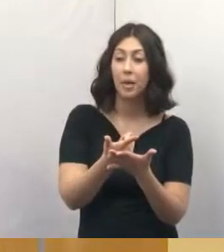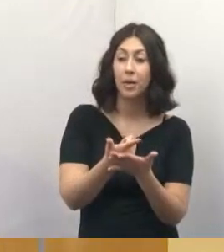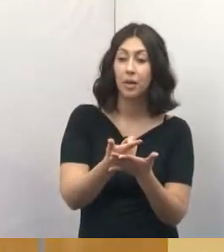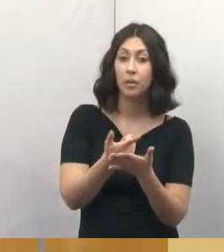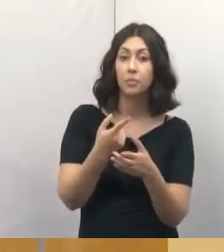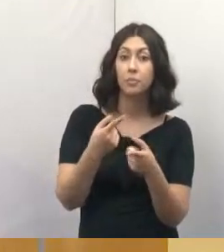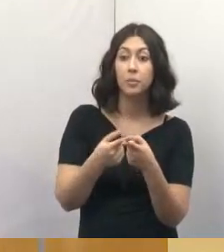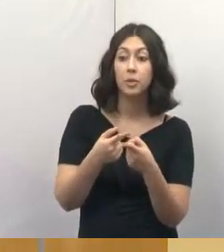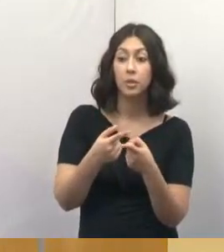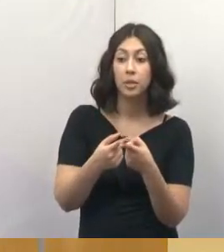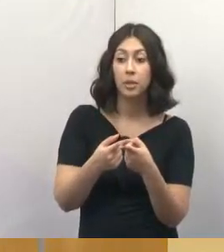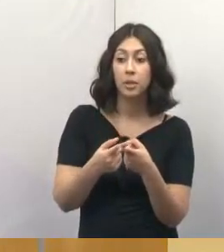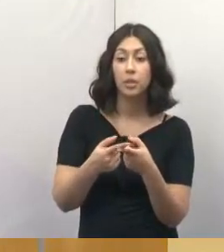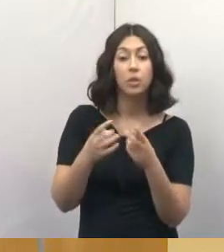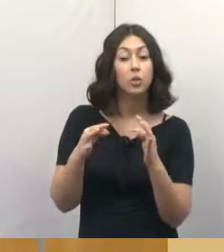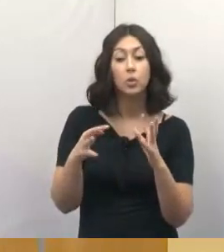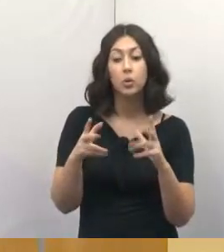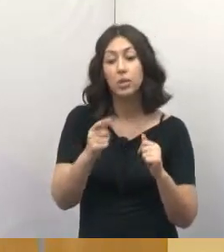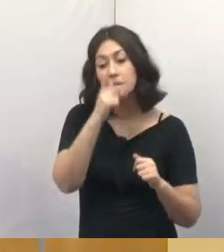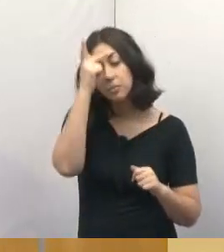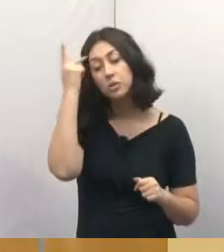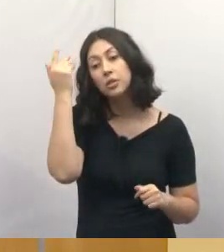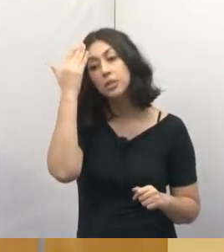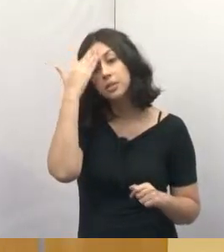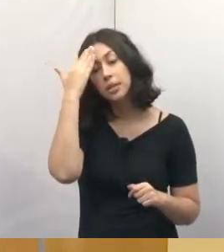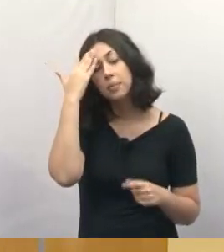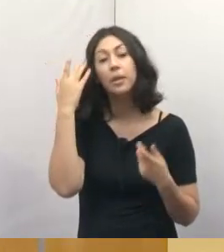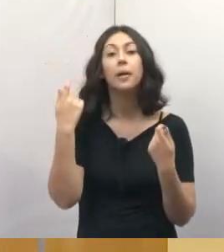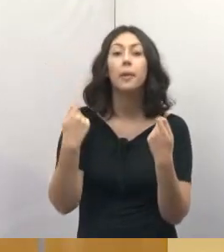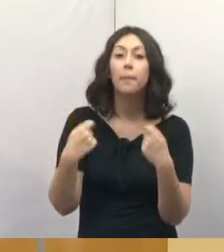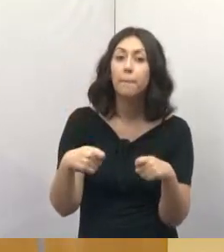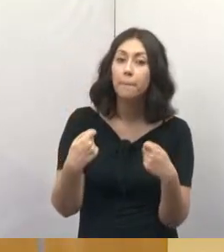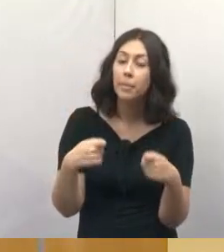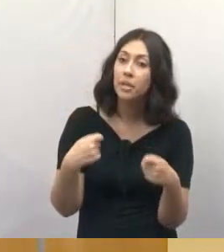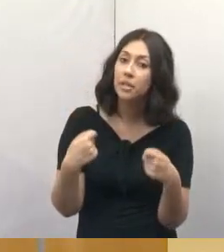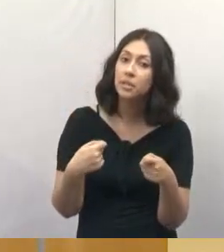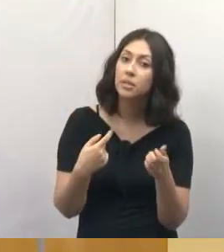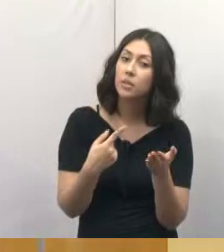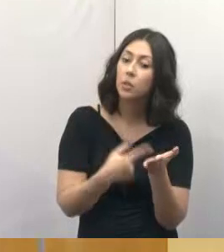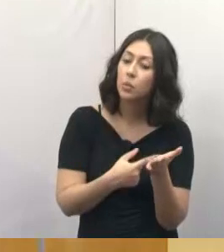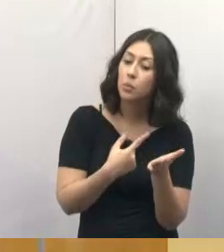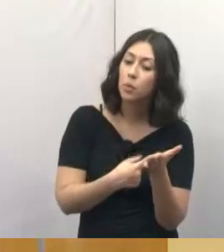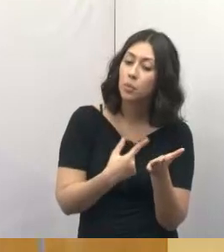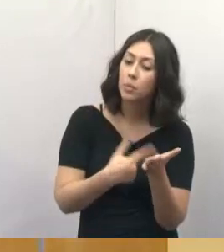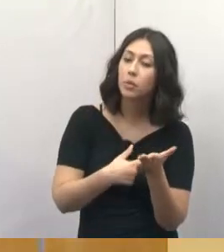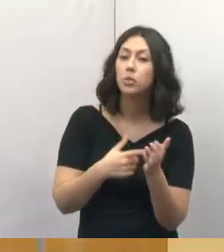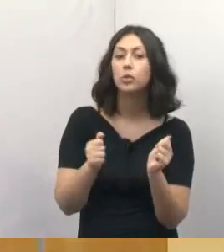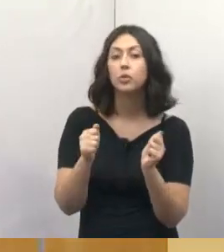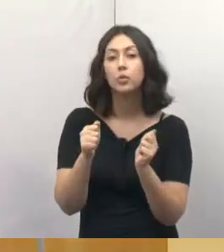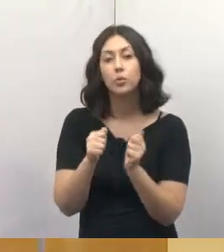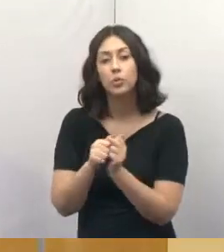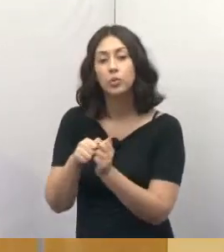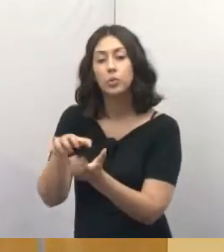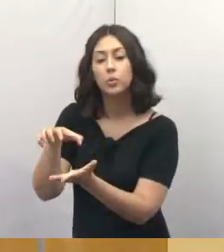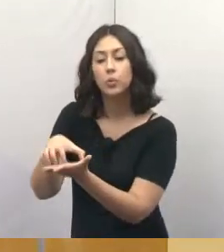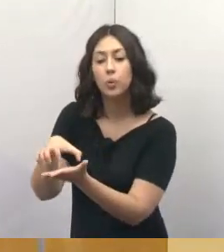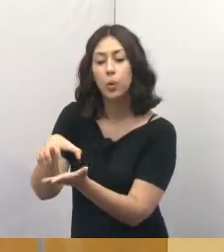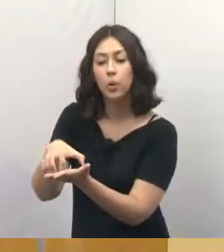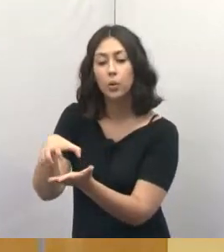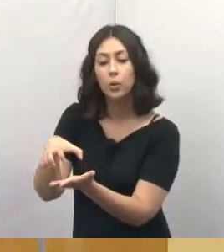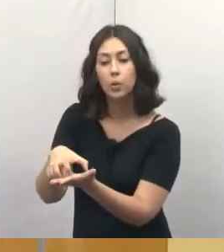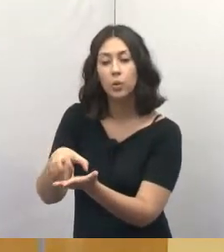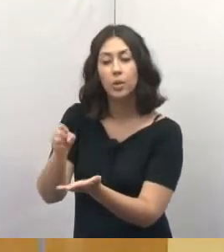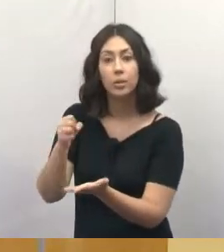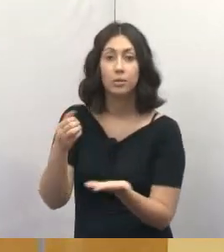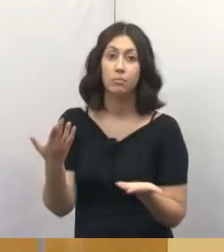Por quê? Todo mundo sabe que precisa de um convênio da municipalidade com a instituição.